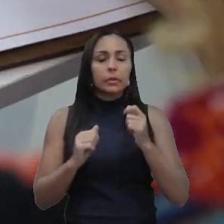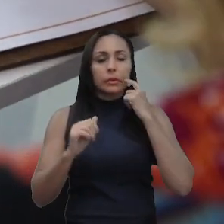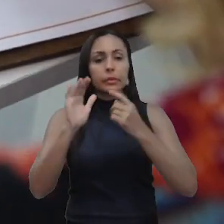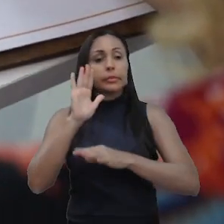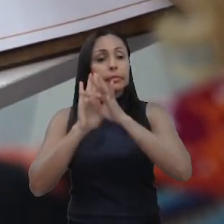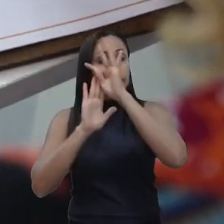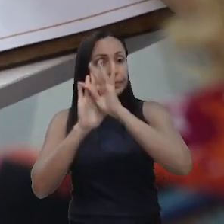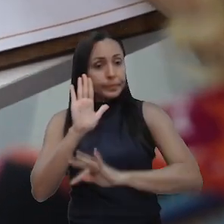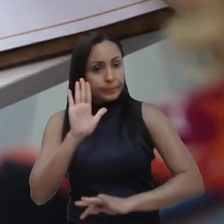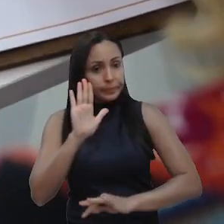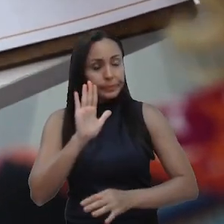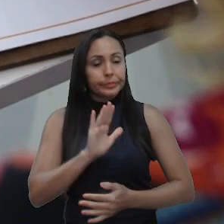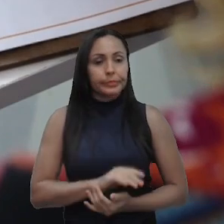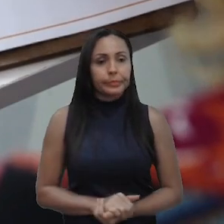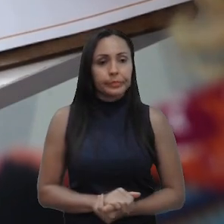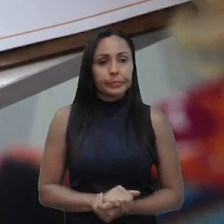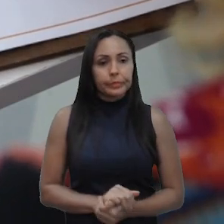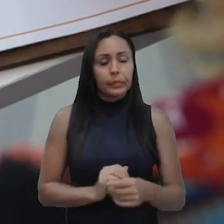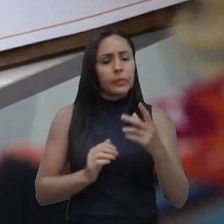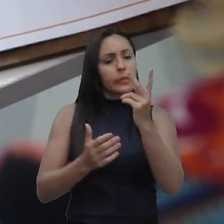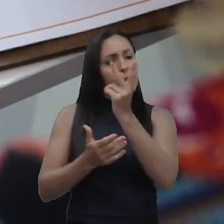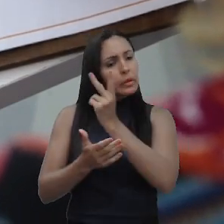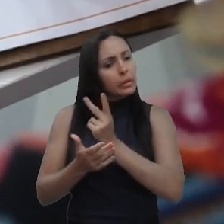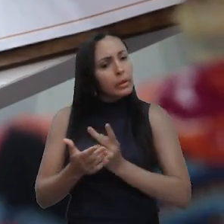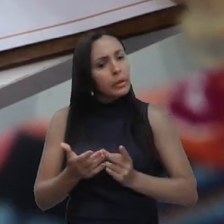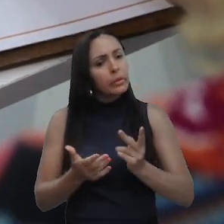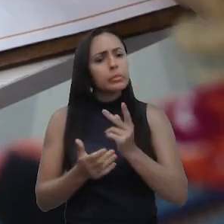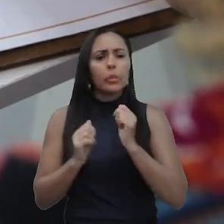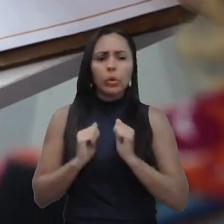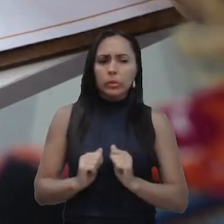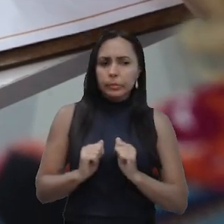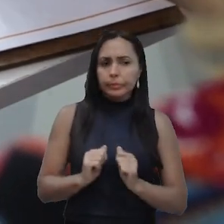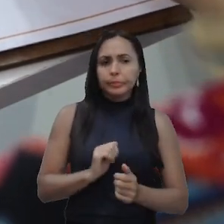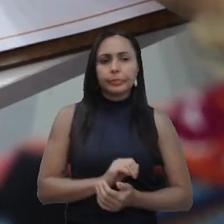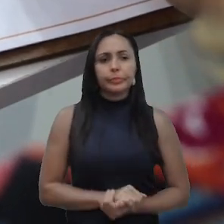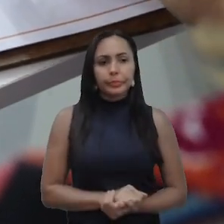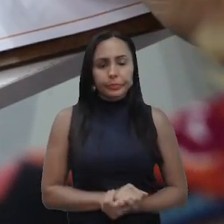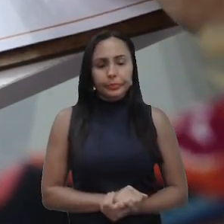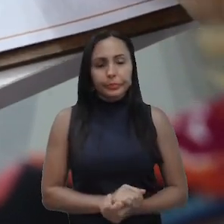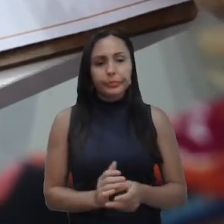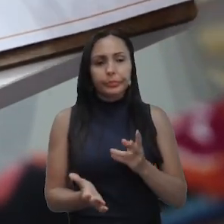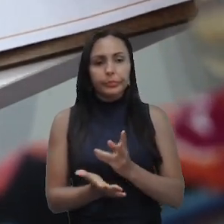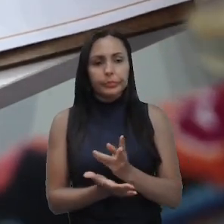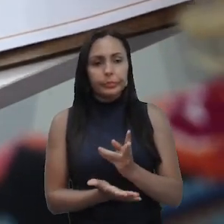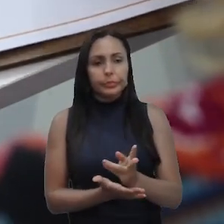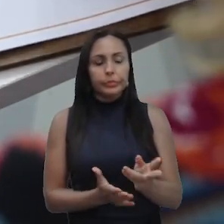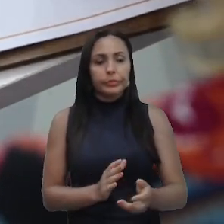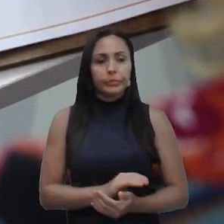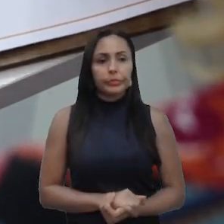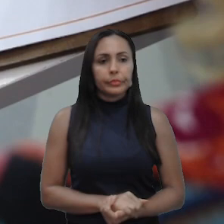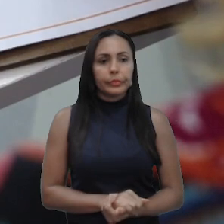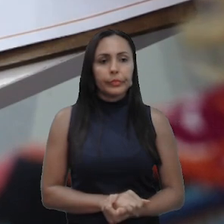gente pode colocar imagem, e a gente pode continuar com texto, enfim, colocar só